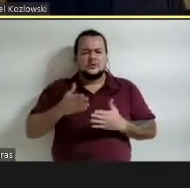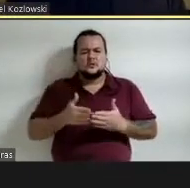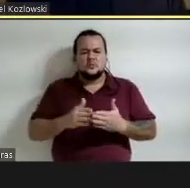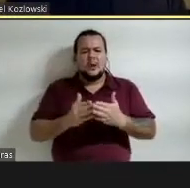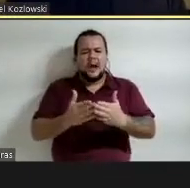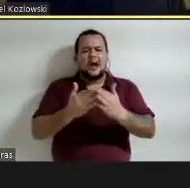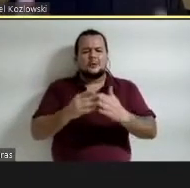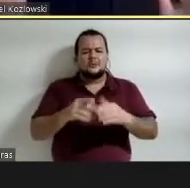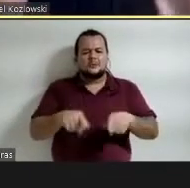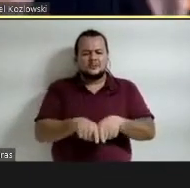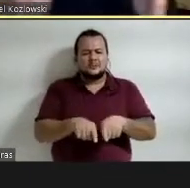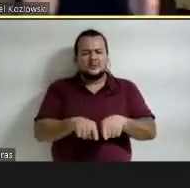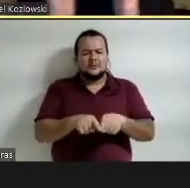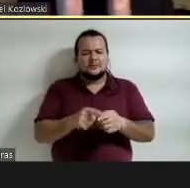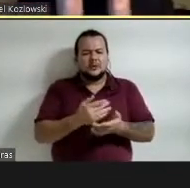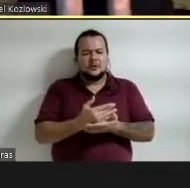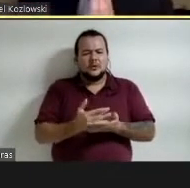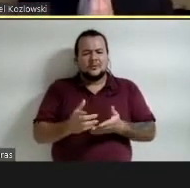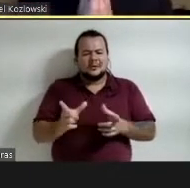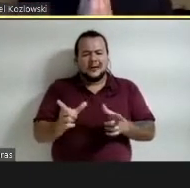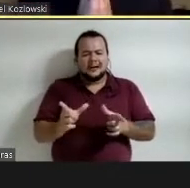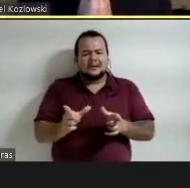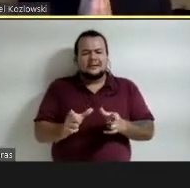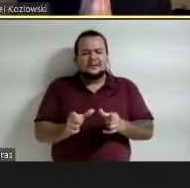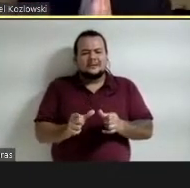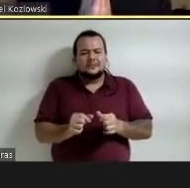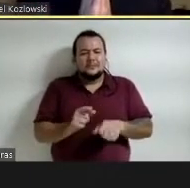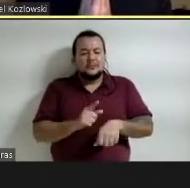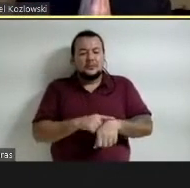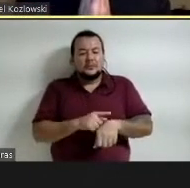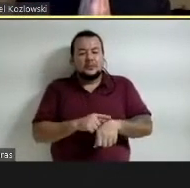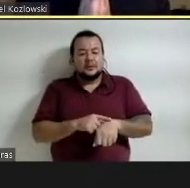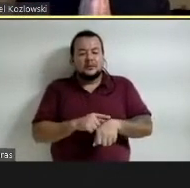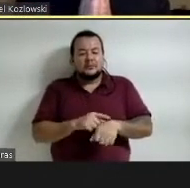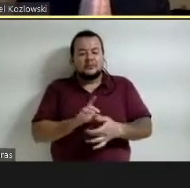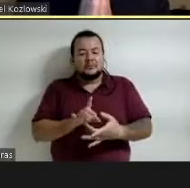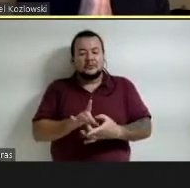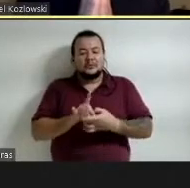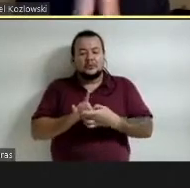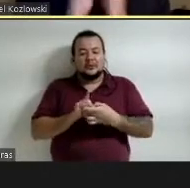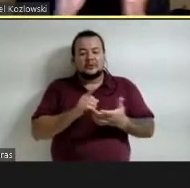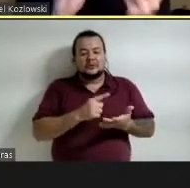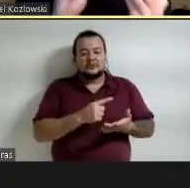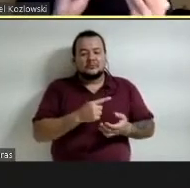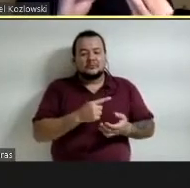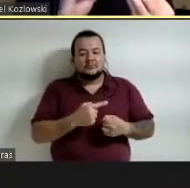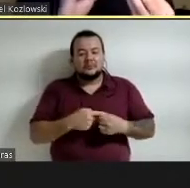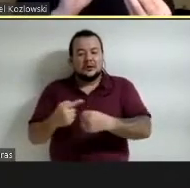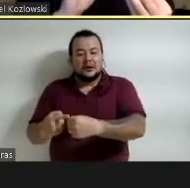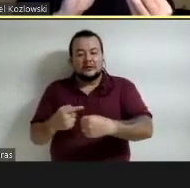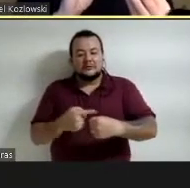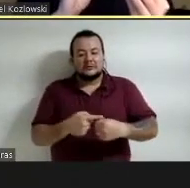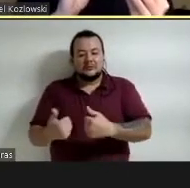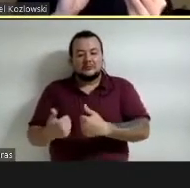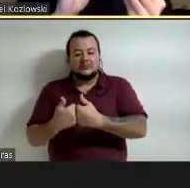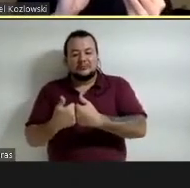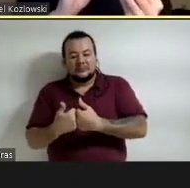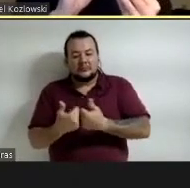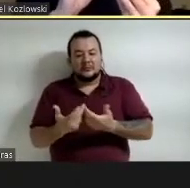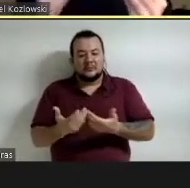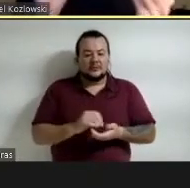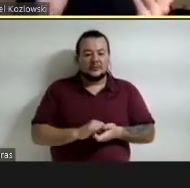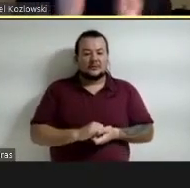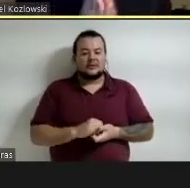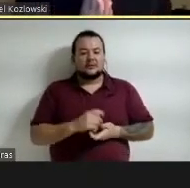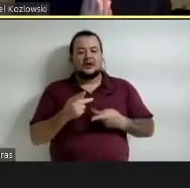começam a reduzir muito o tempo de conexão entre as cidades. Ele fala que, em algum